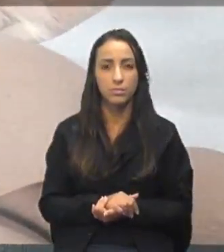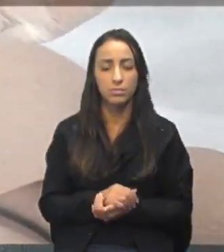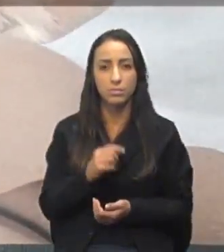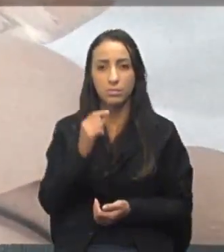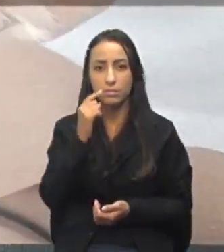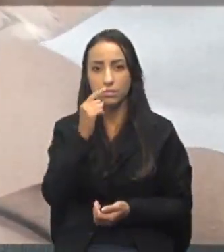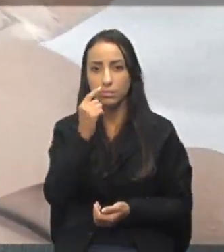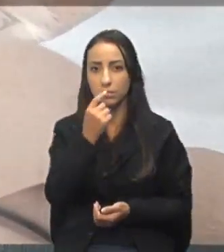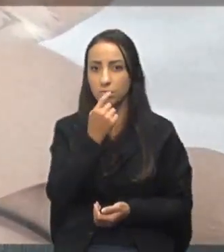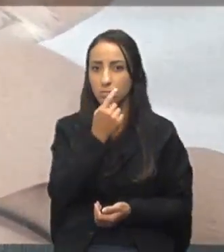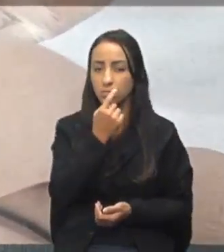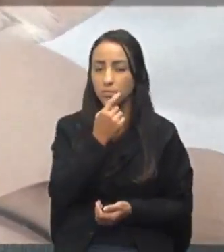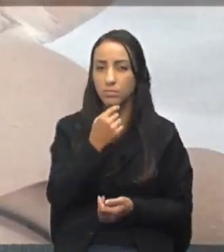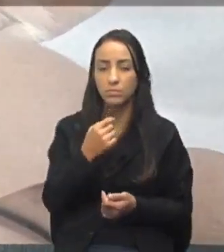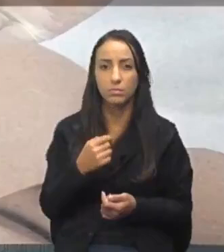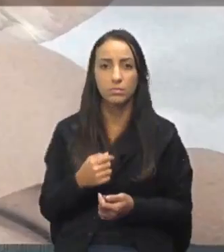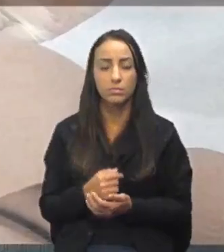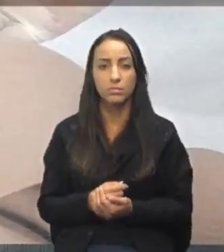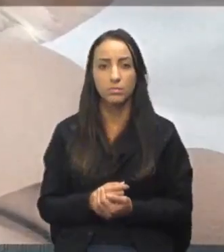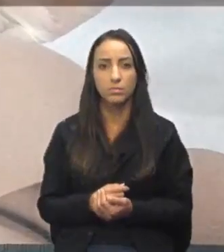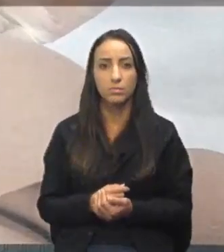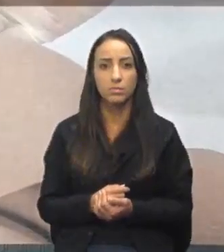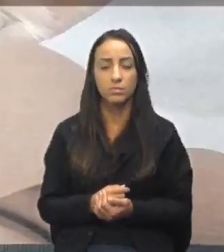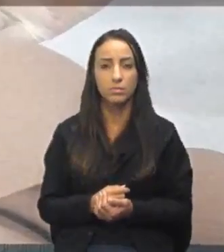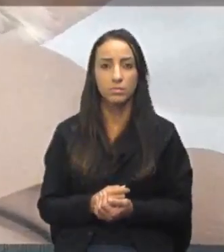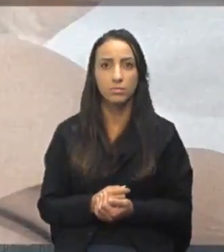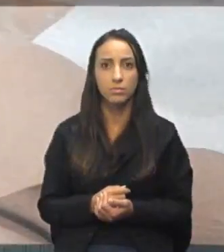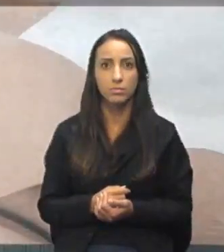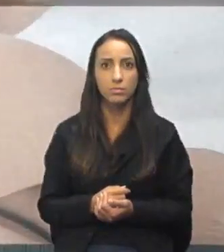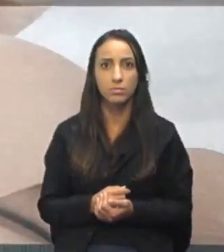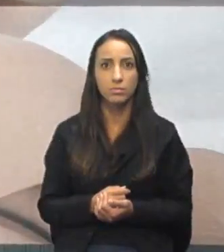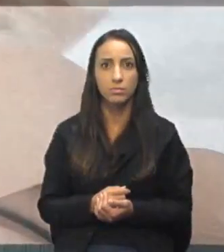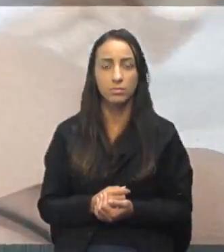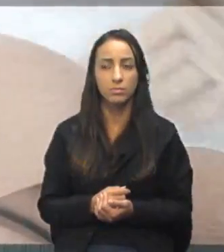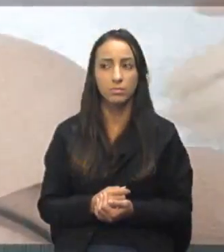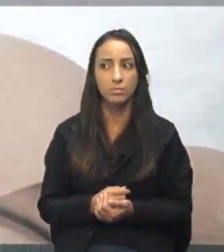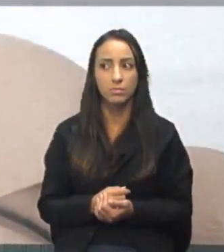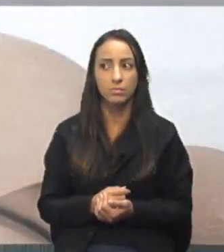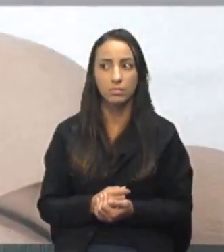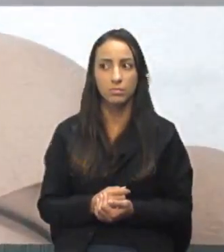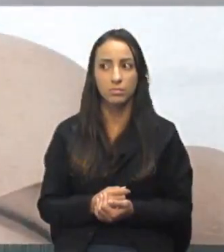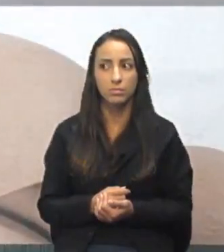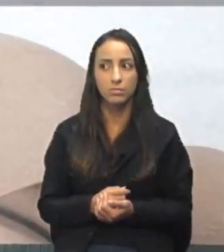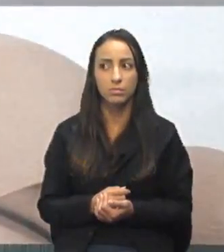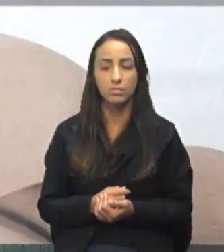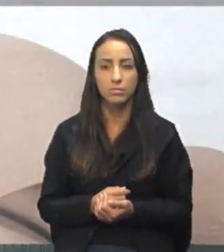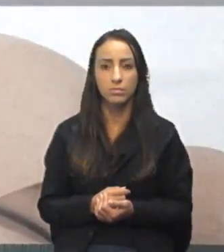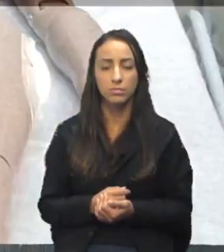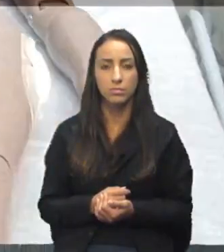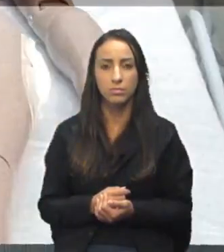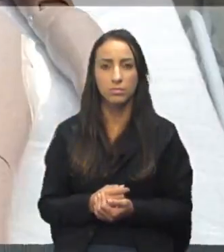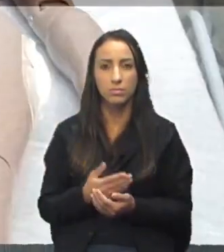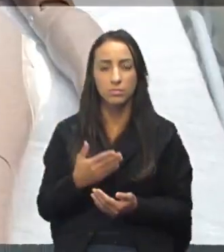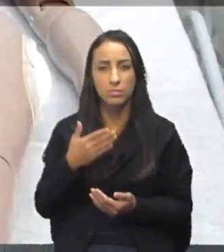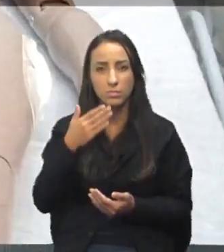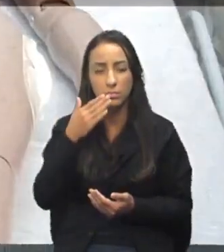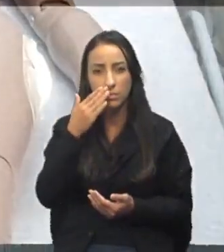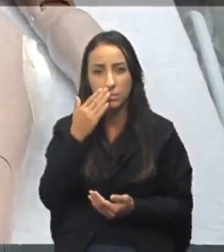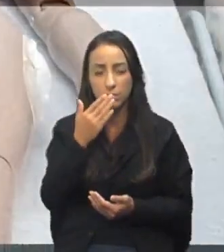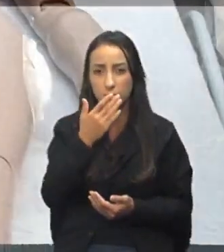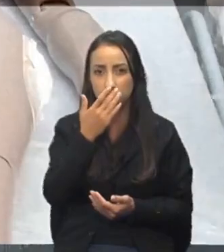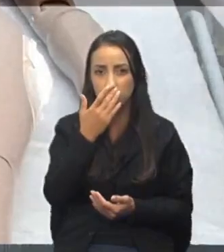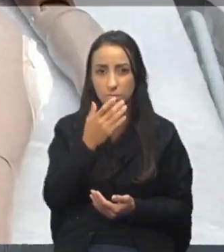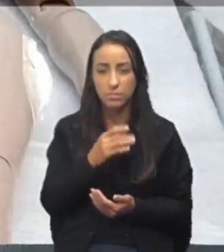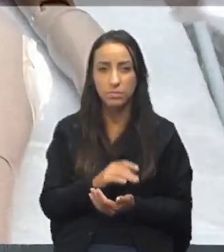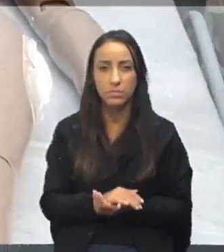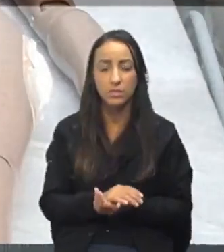orifícios não devem ser tampados, ou seja,